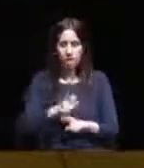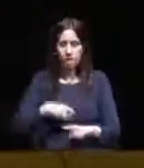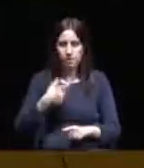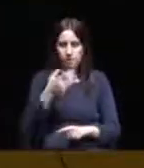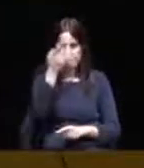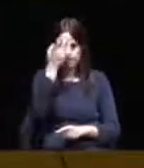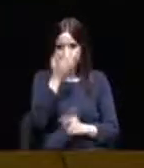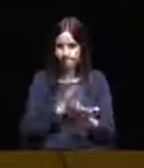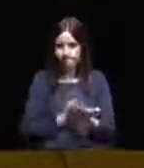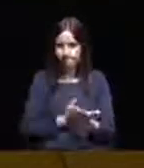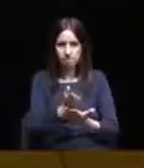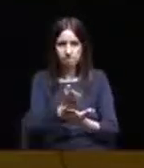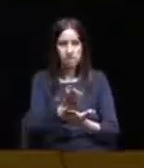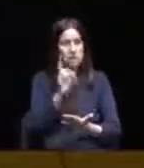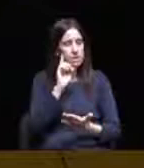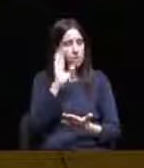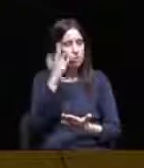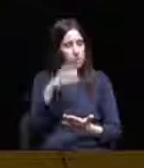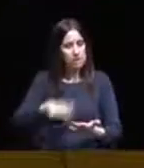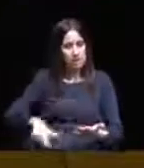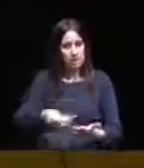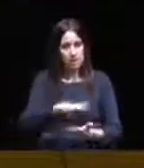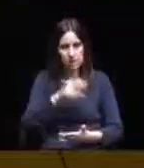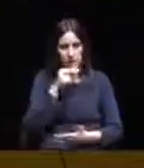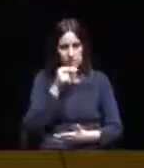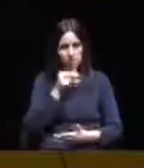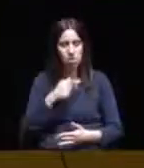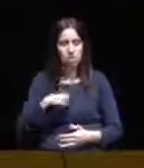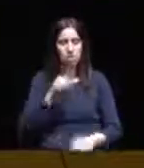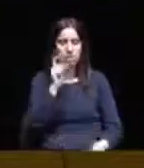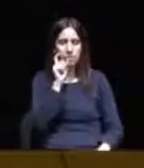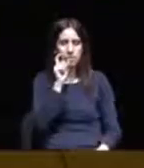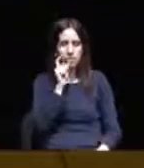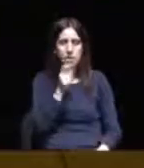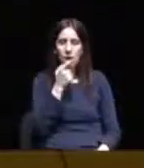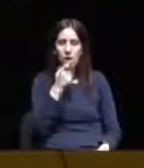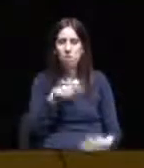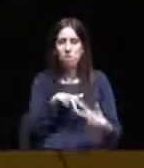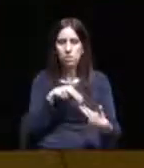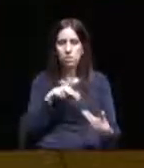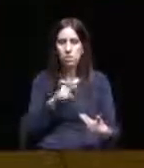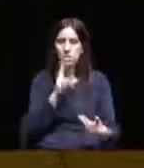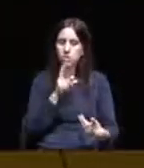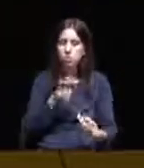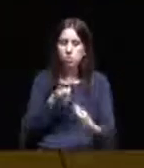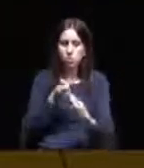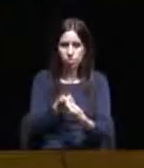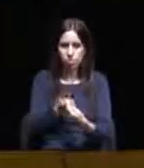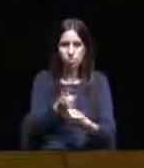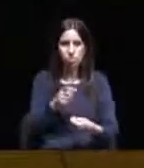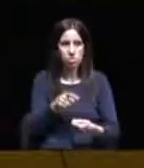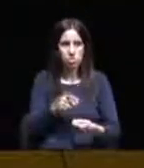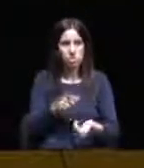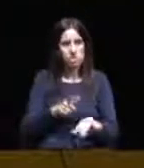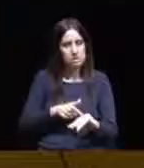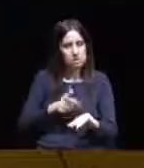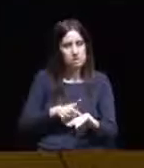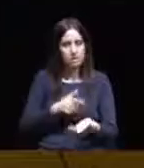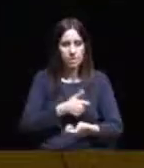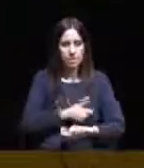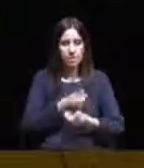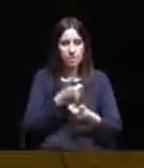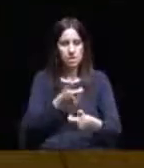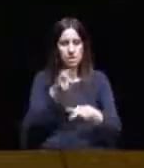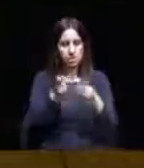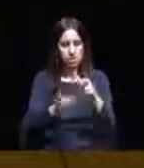sua posição sobre a importância incontestável destes terrenos, defendendo que cabe à autarquia dar resposta às necessidades da